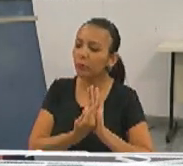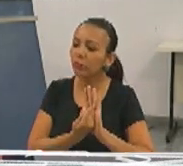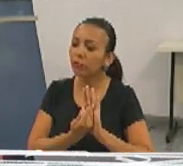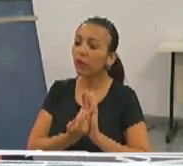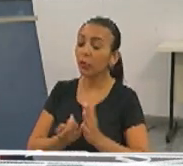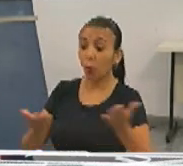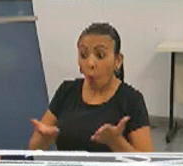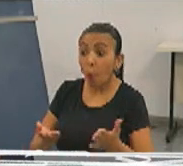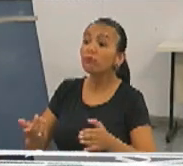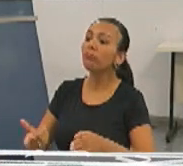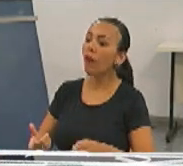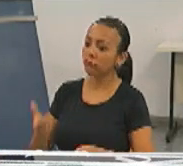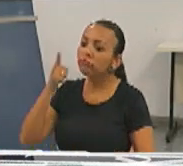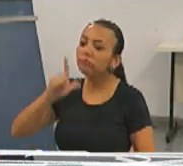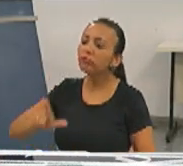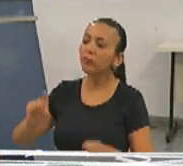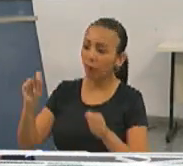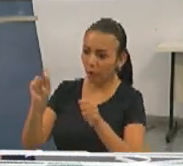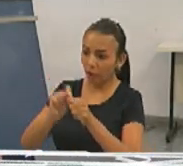plena execução